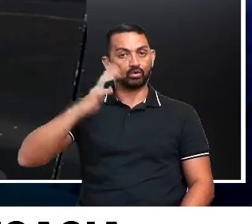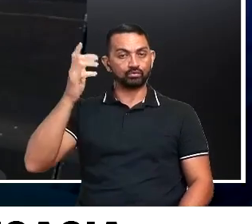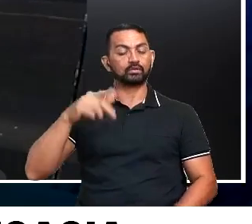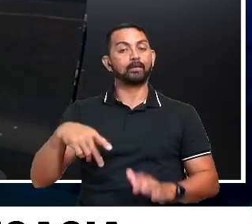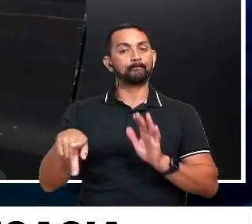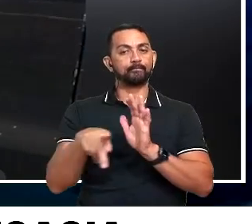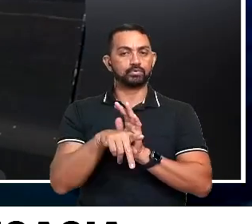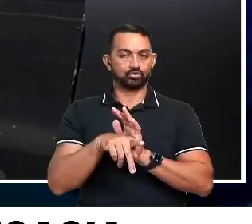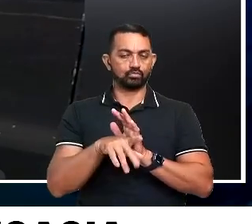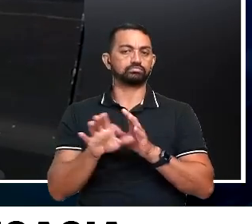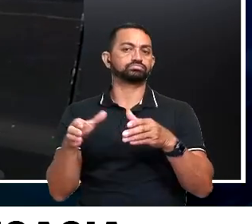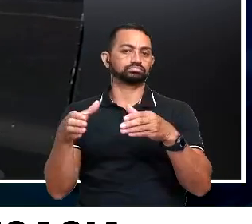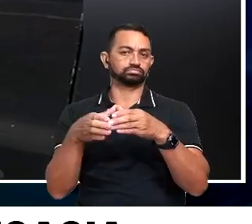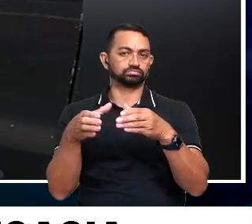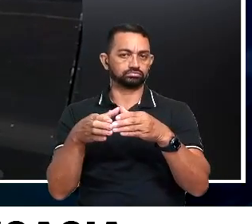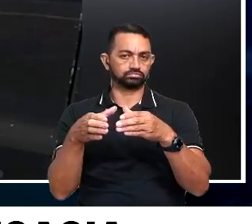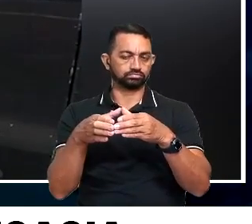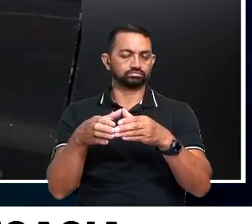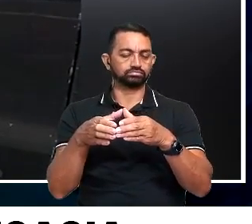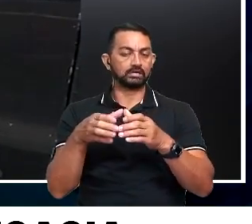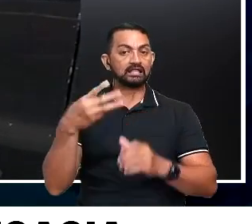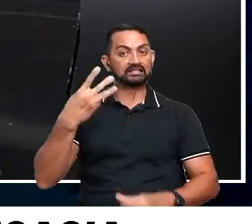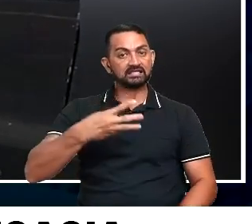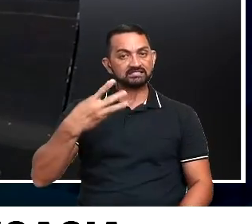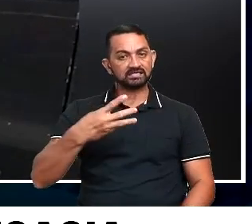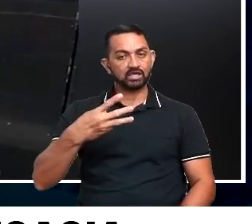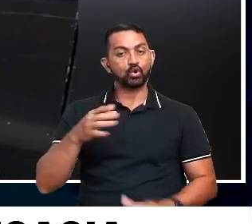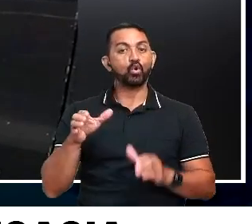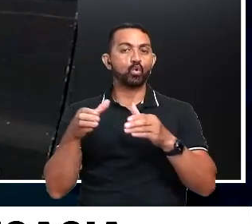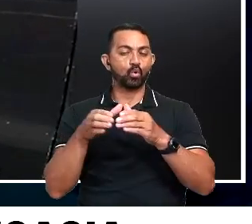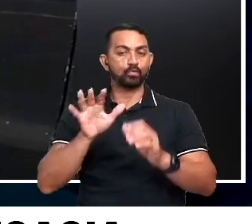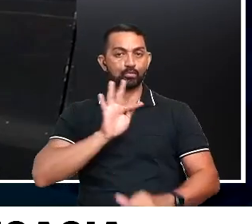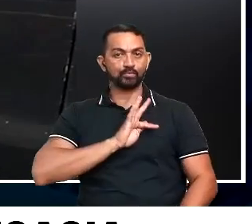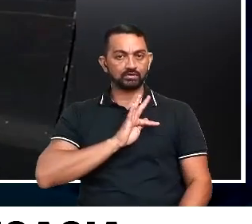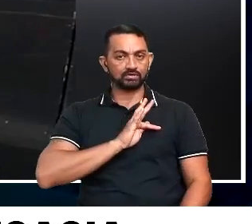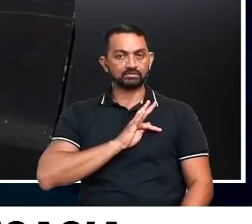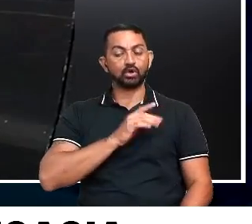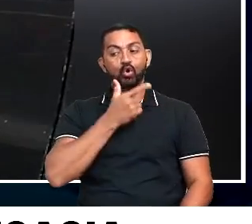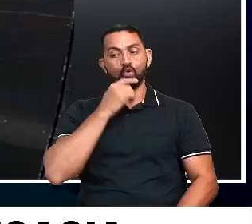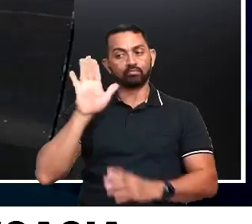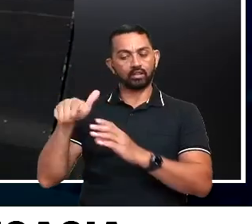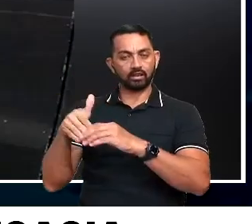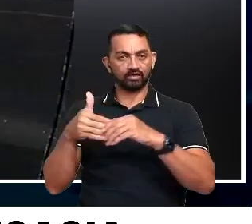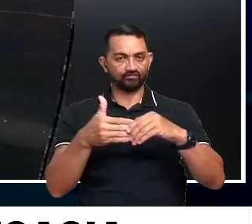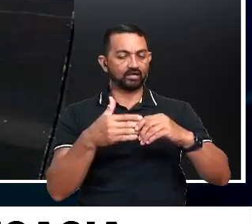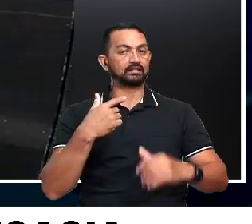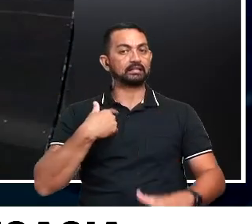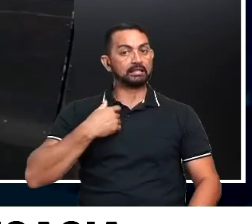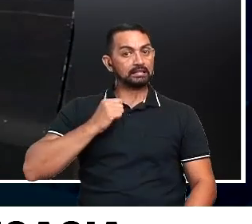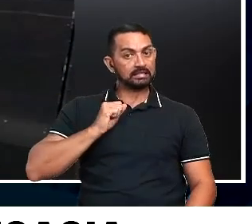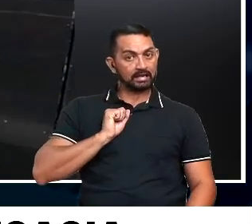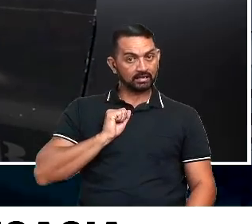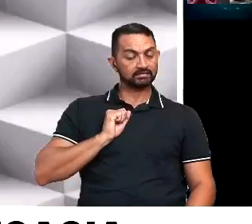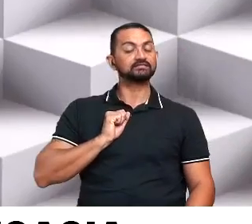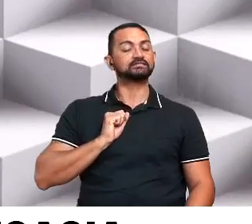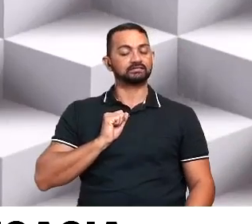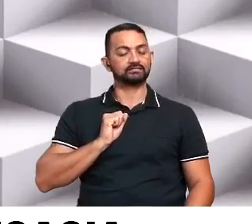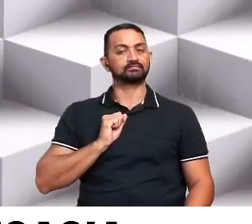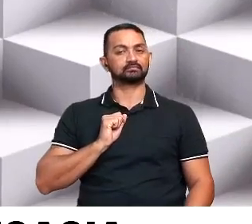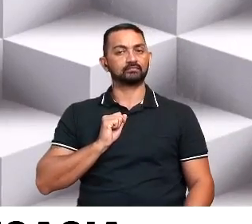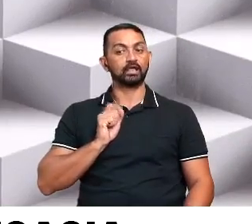essa autuação pertence a área de comando do 3º BPM E aí o o e conduzido à Delegacia